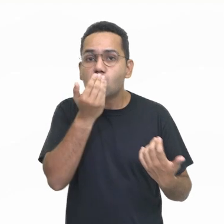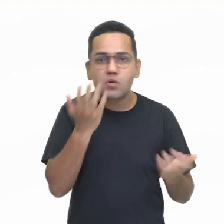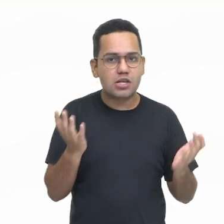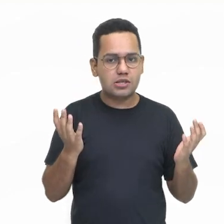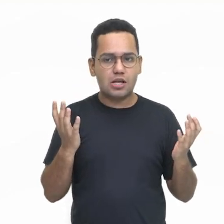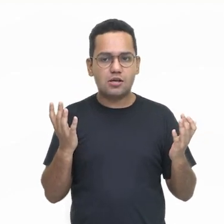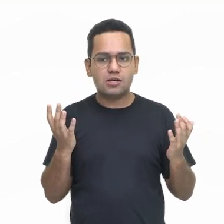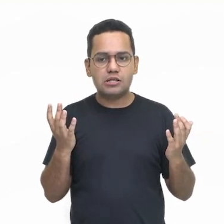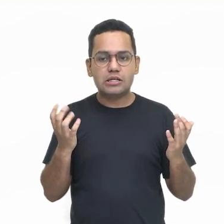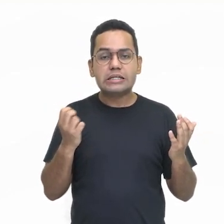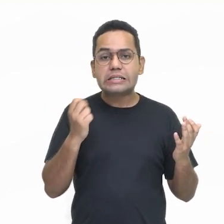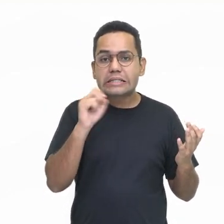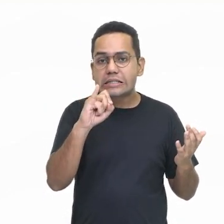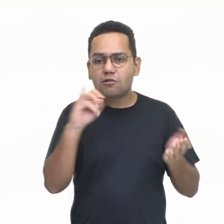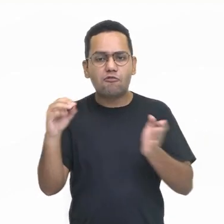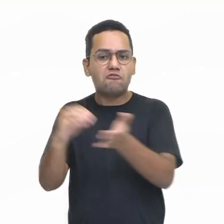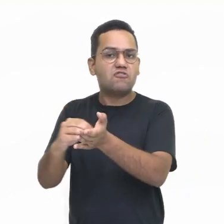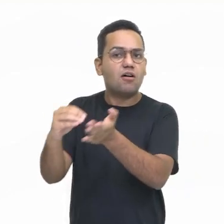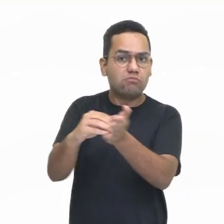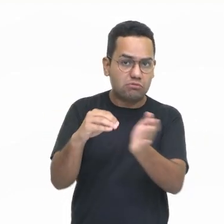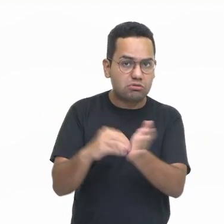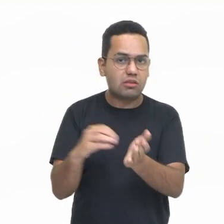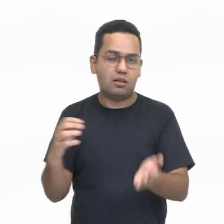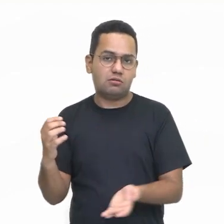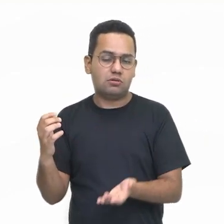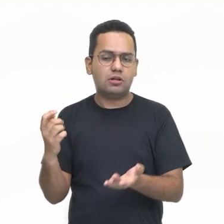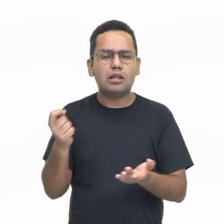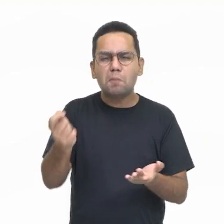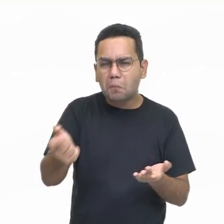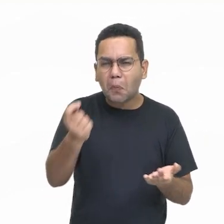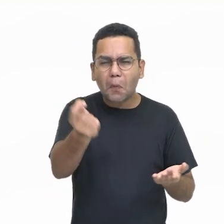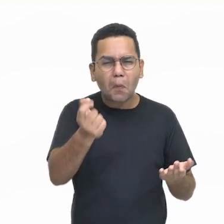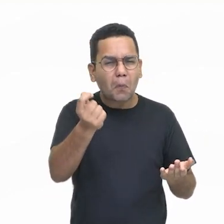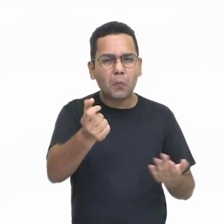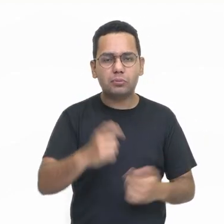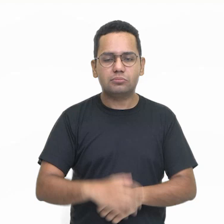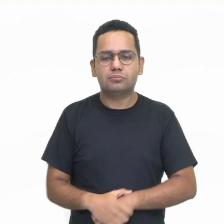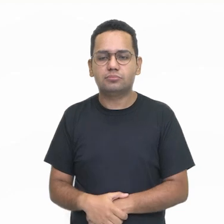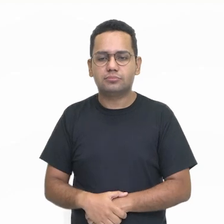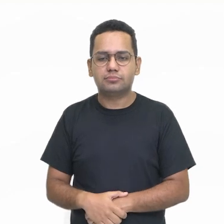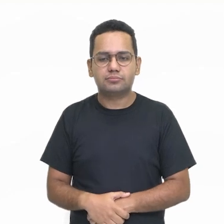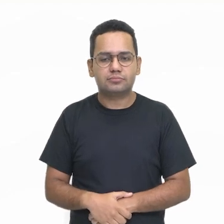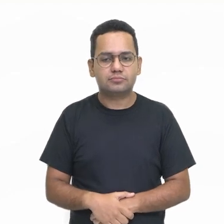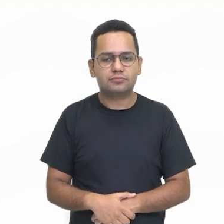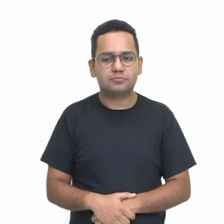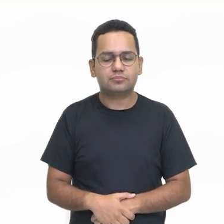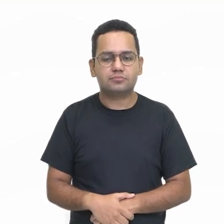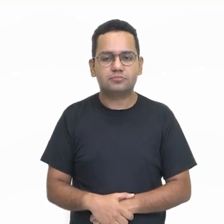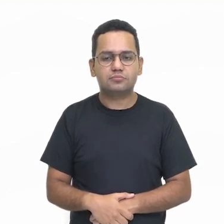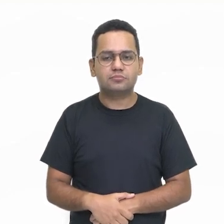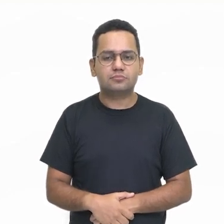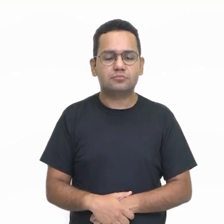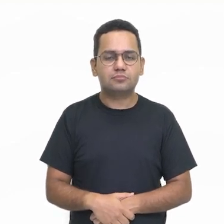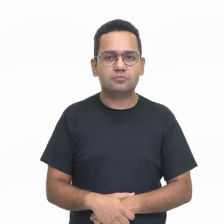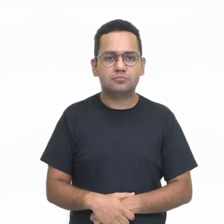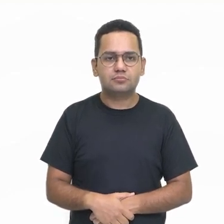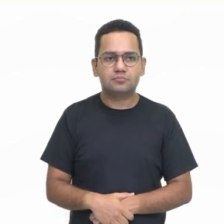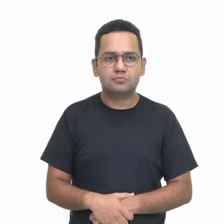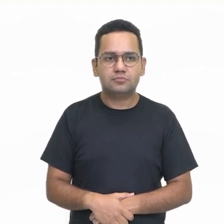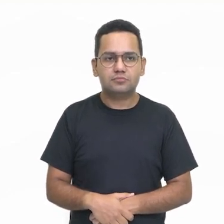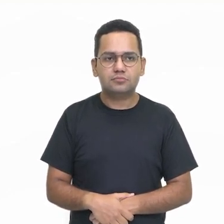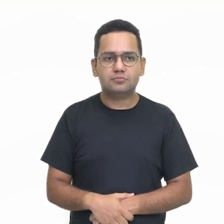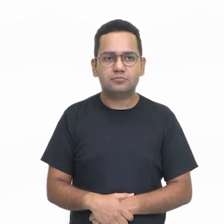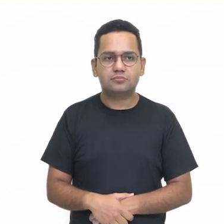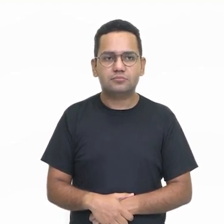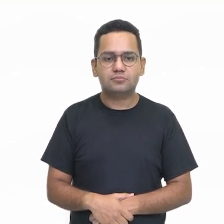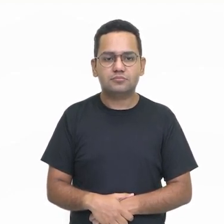recurso está escasso né não tem alimento para todo mundo então eles não vão